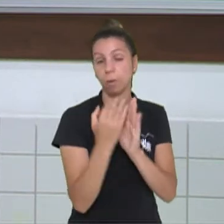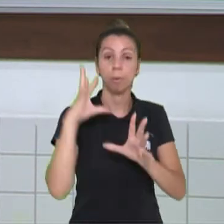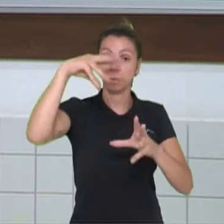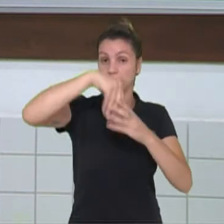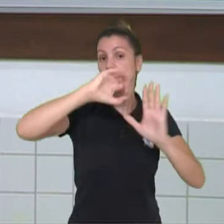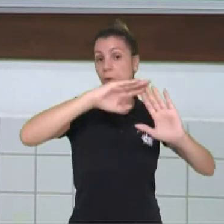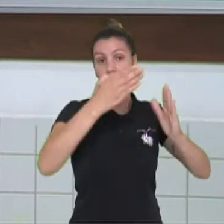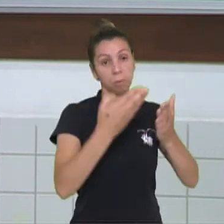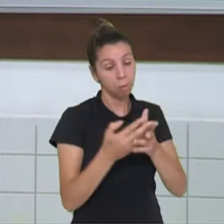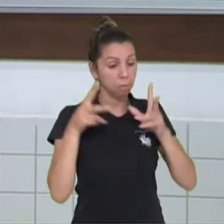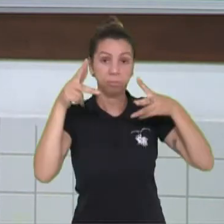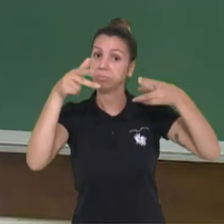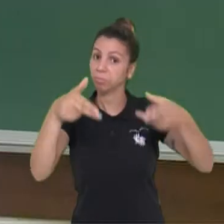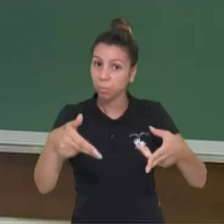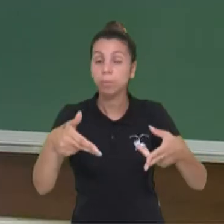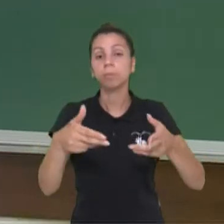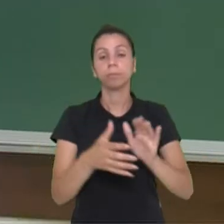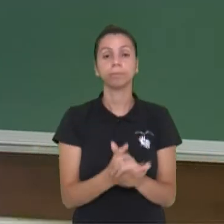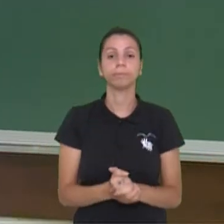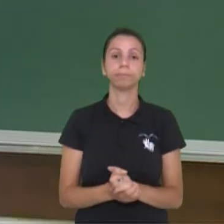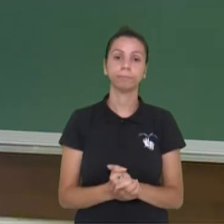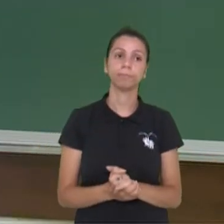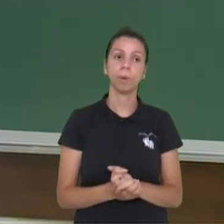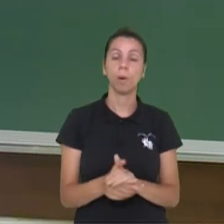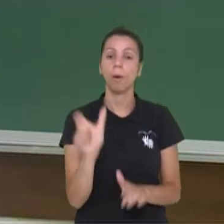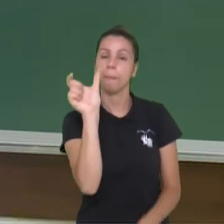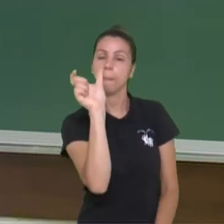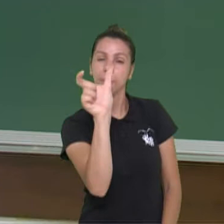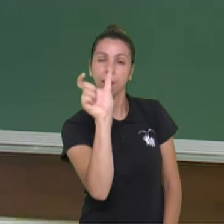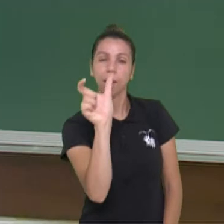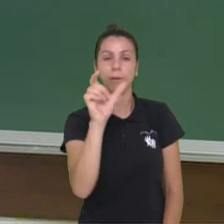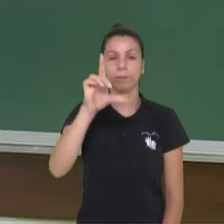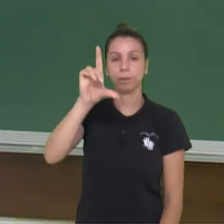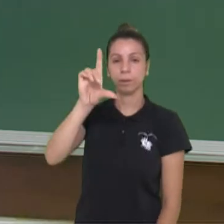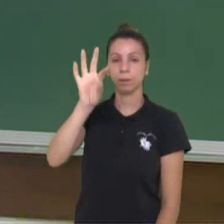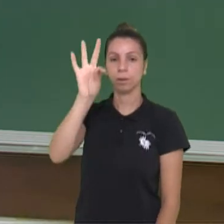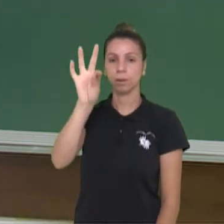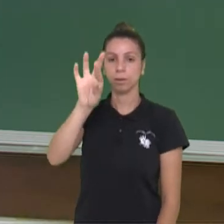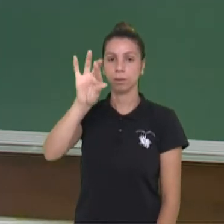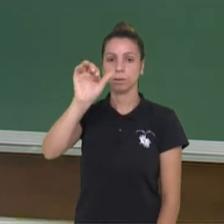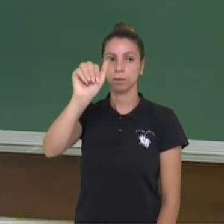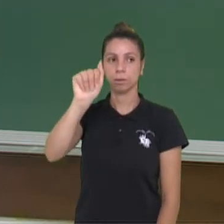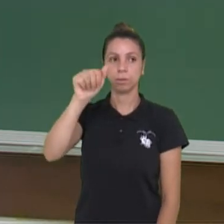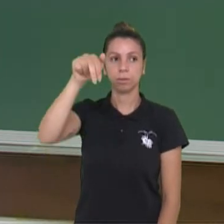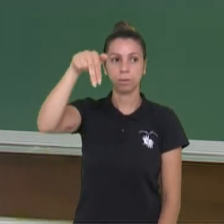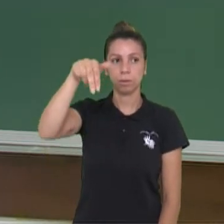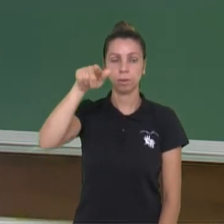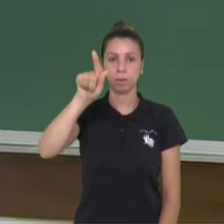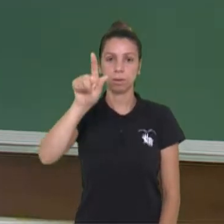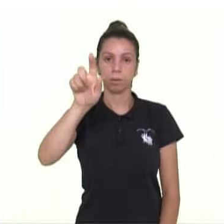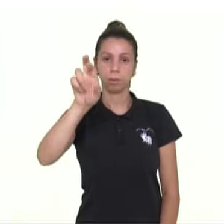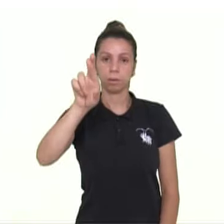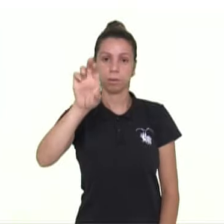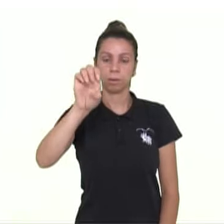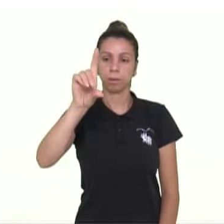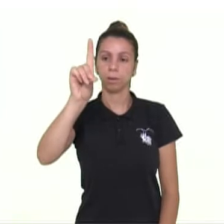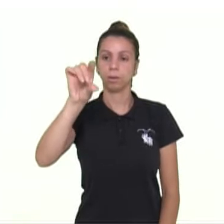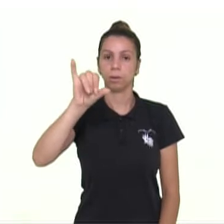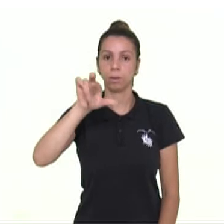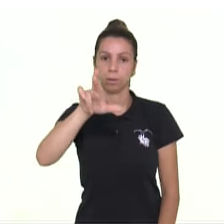diferente. Então, transgredir, presta atenção no significado desse verbo. Ultrapassar o limite de